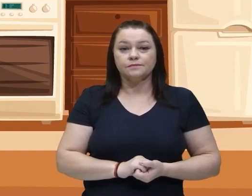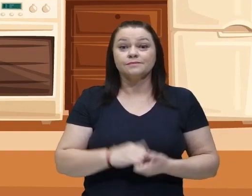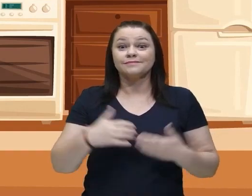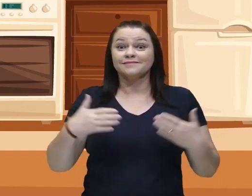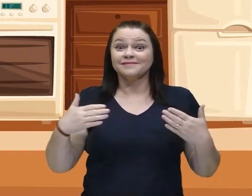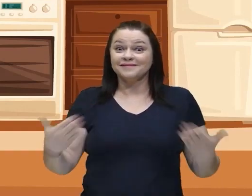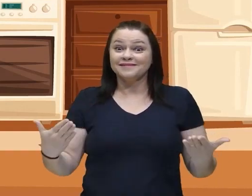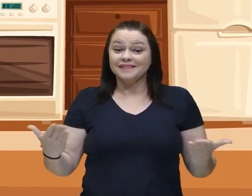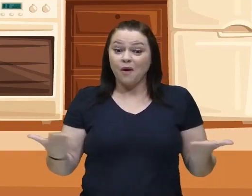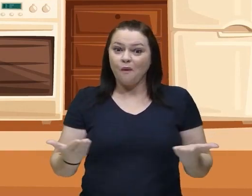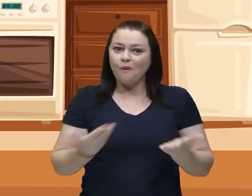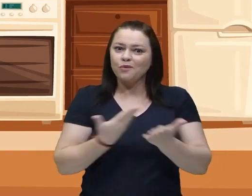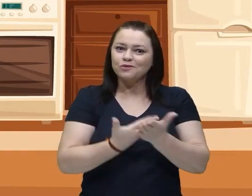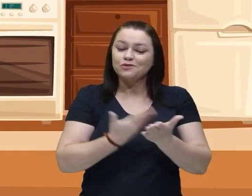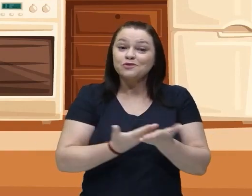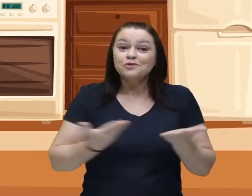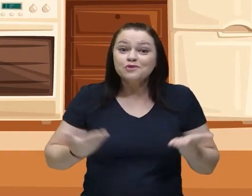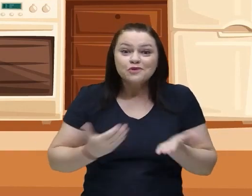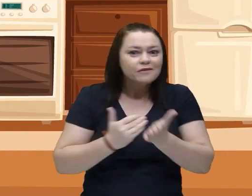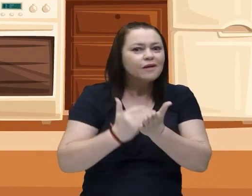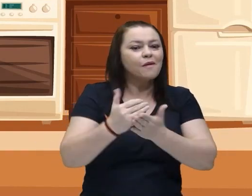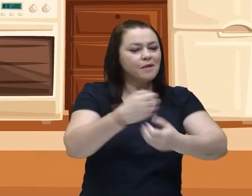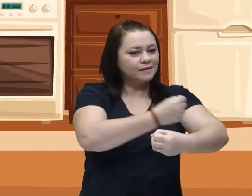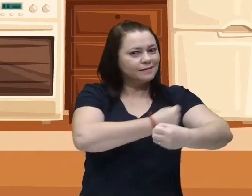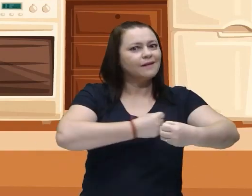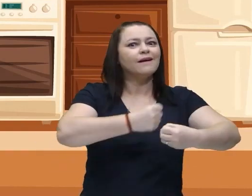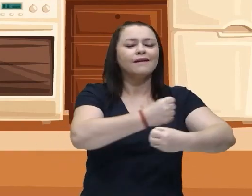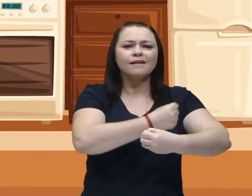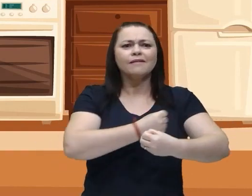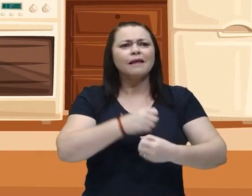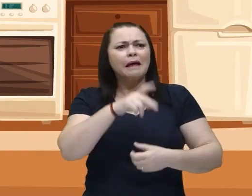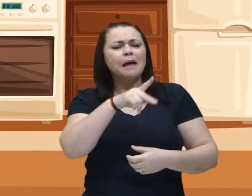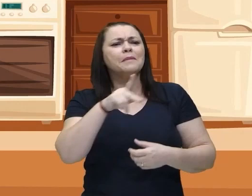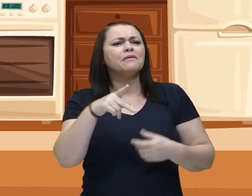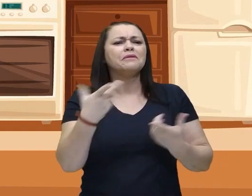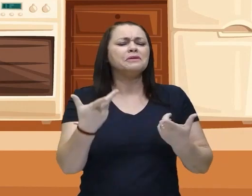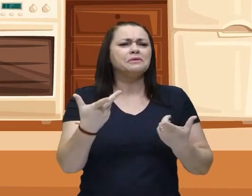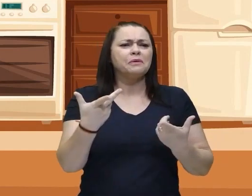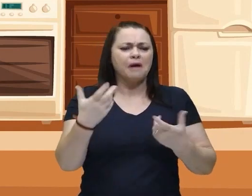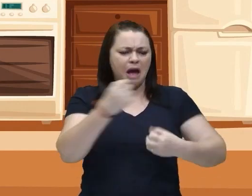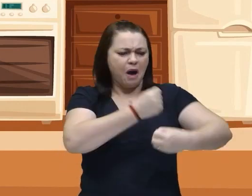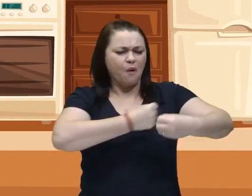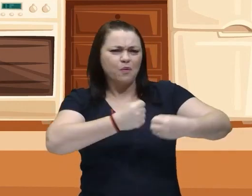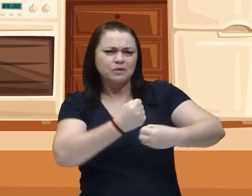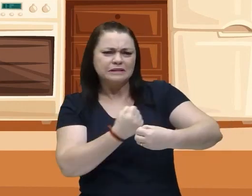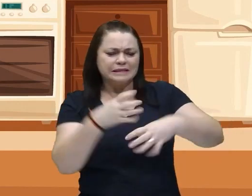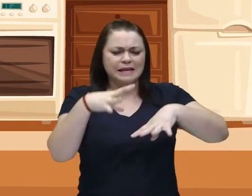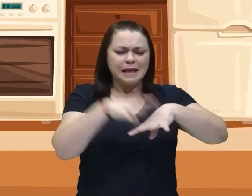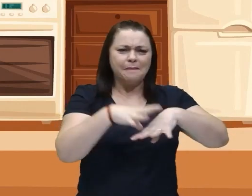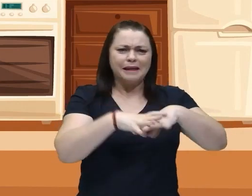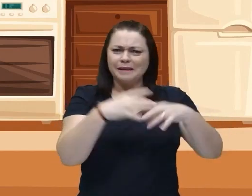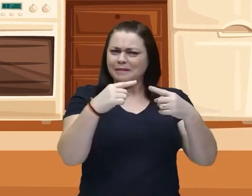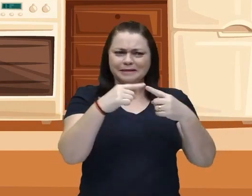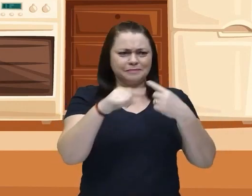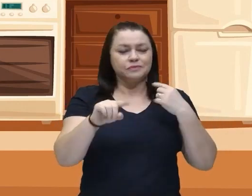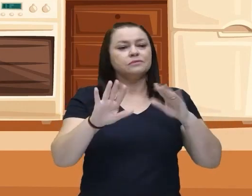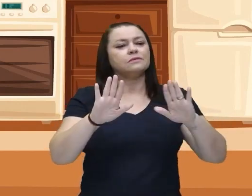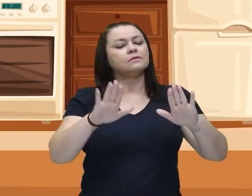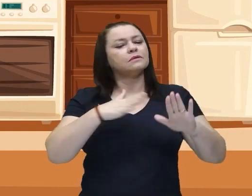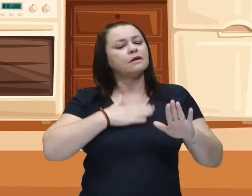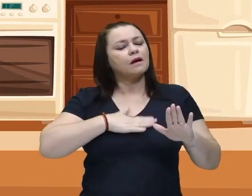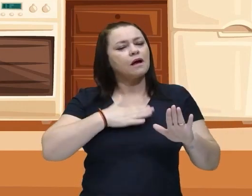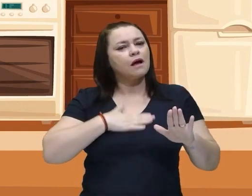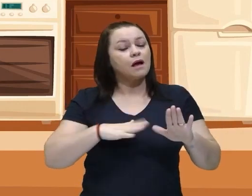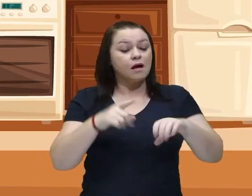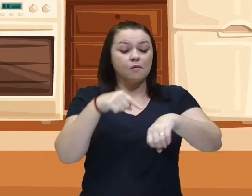Então, nossa aula de hoje vai começar aqui na cozinha. Professor, o que tem a ver a cozinha com a matemática? Bom, quando a mamãe está fazendo um bolo,